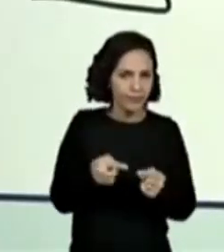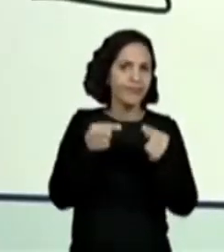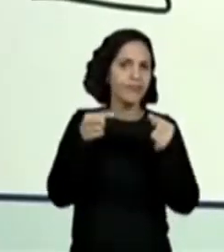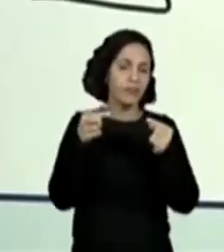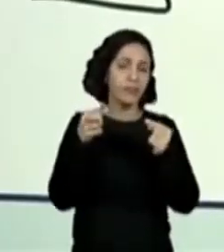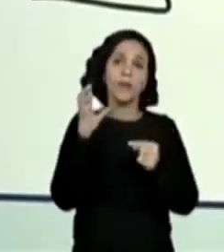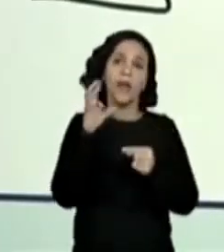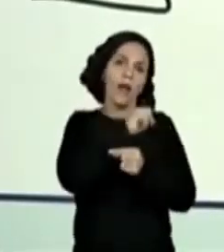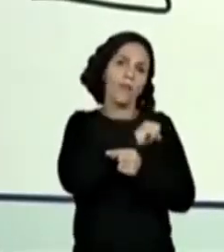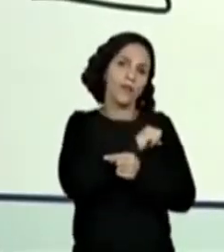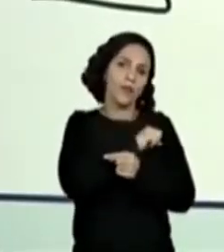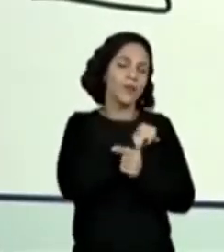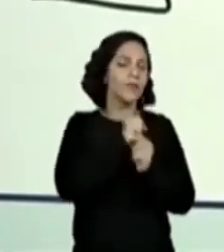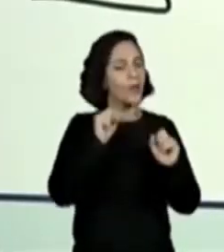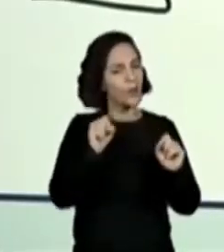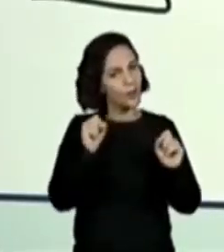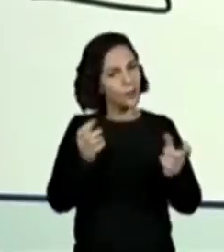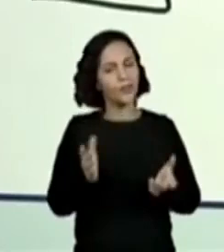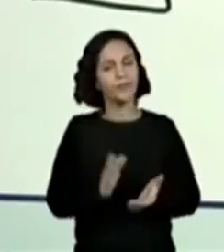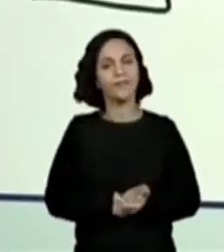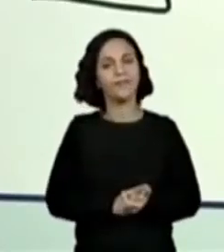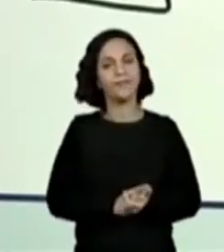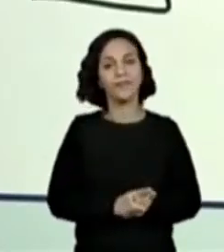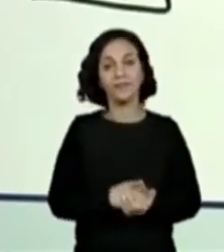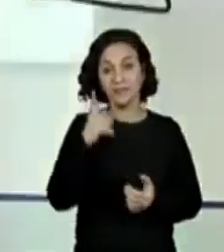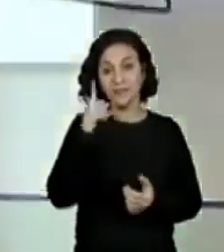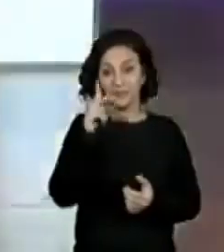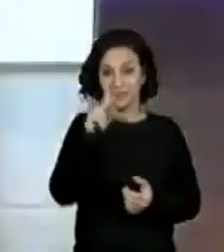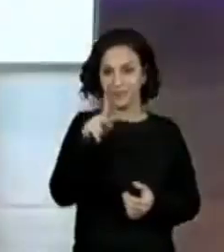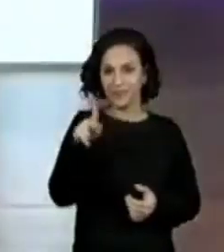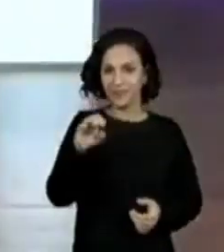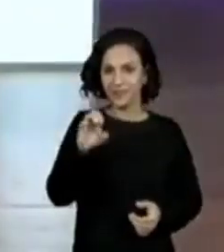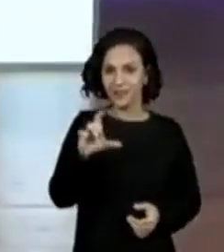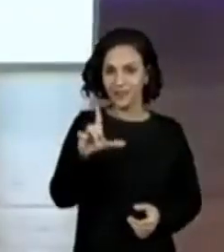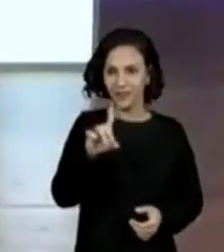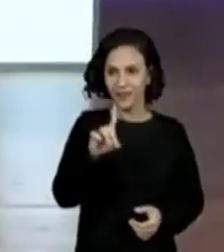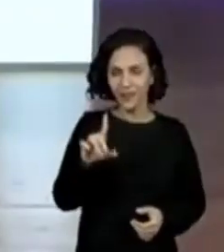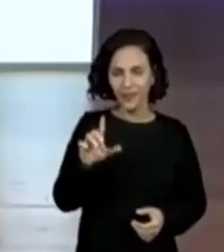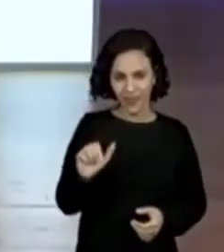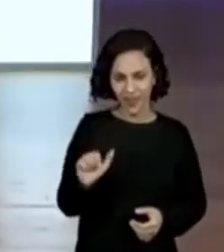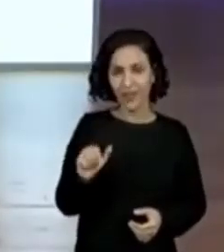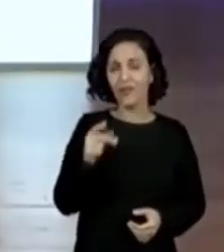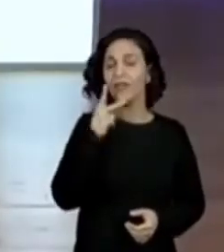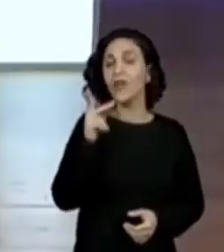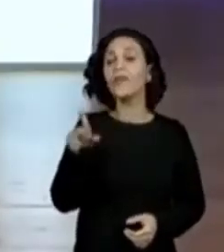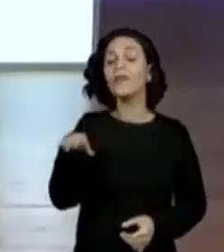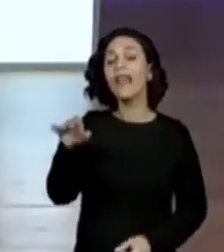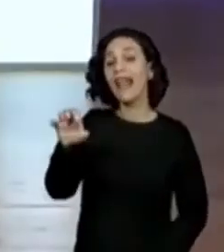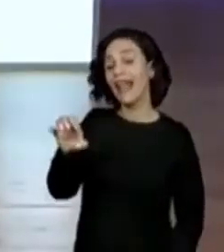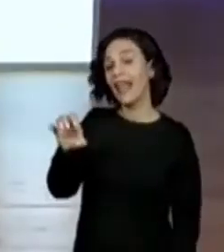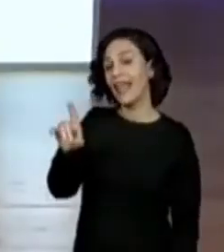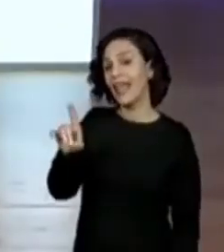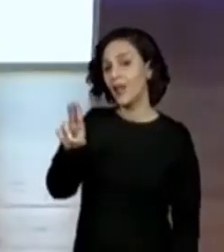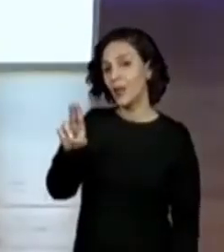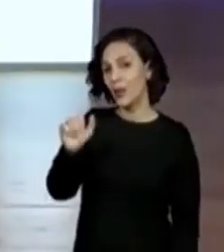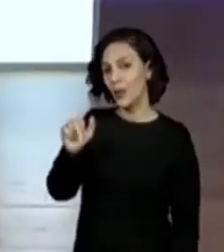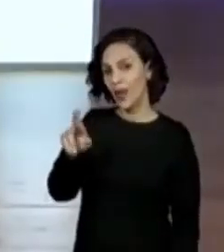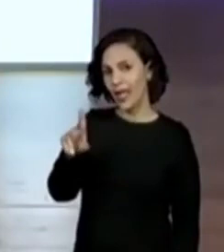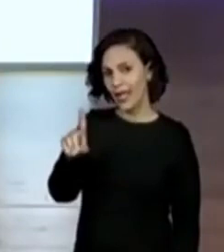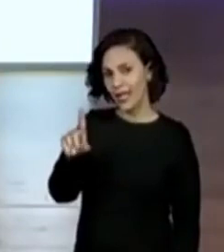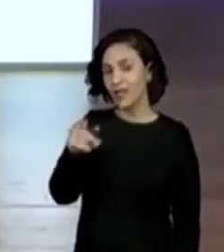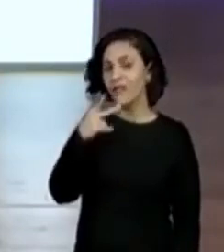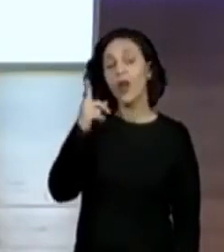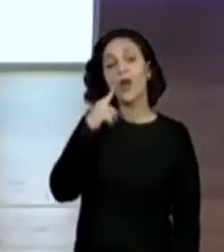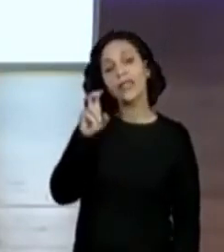mais rápido, tá bom? Olha lá, a professora Elza comentando que a Eduarda trouxe lá, que são 5